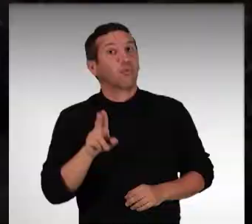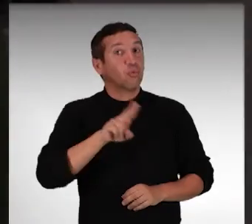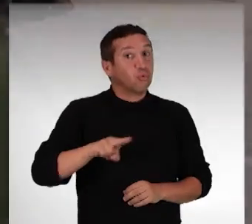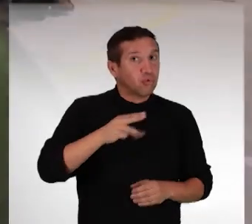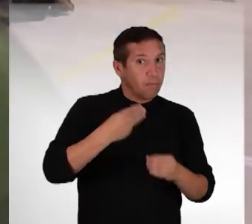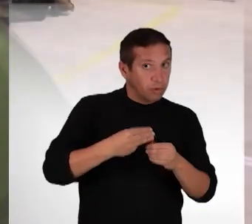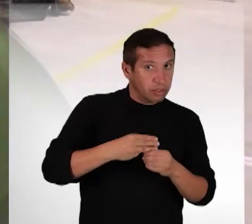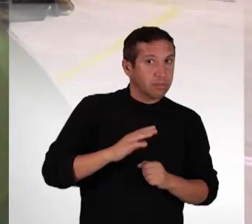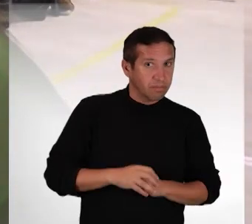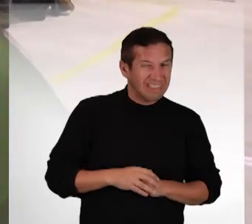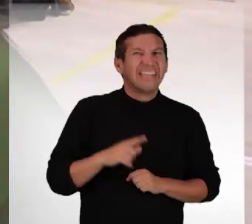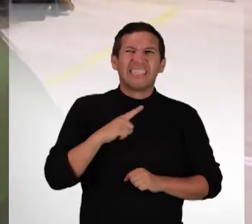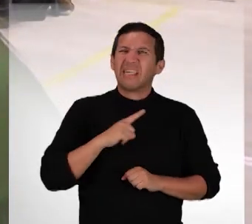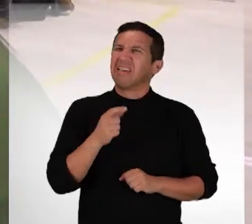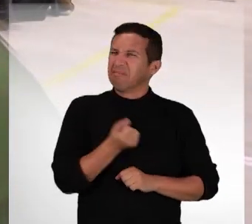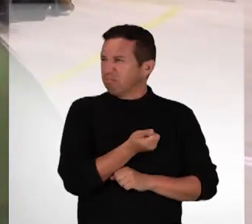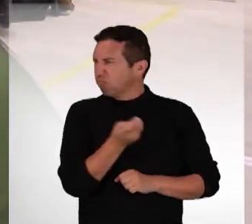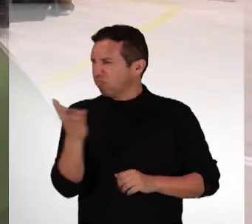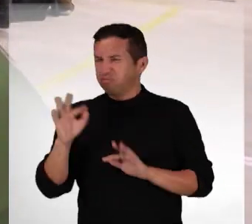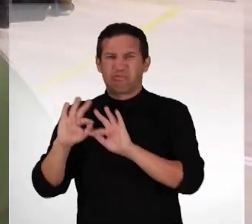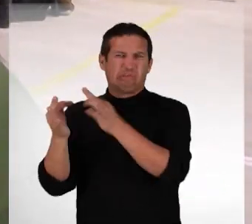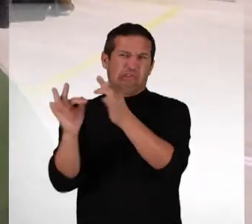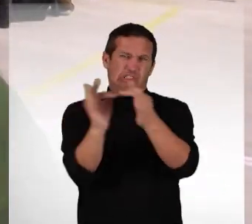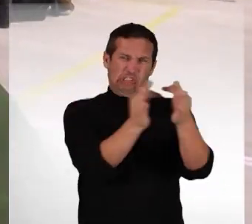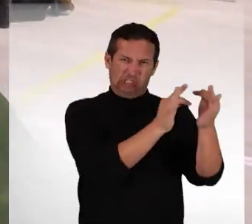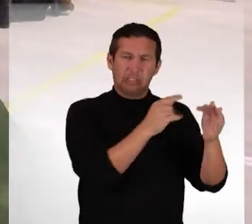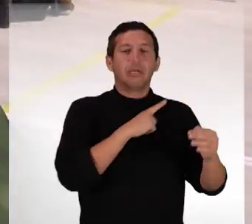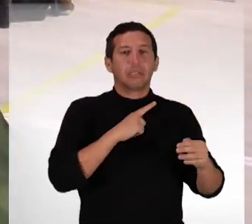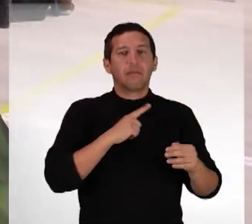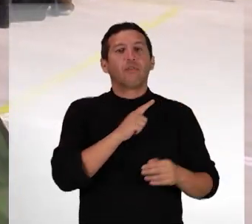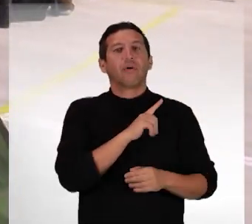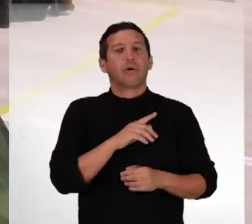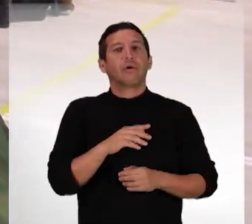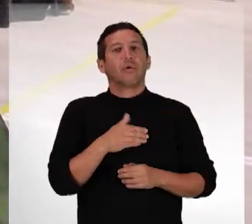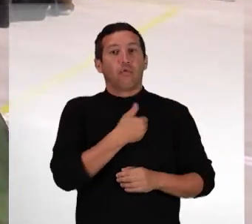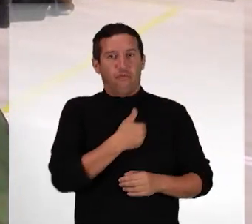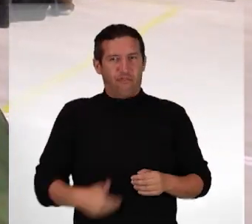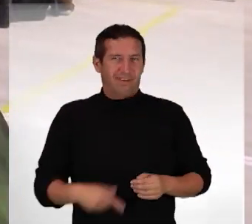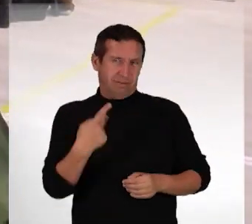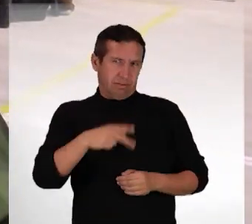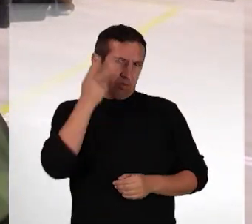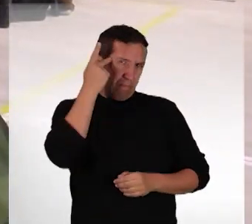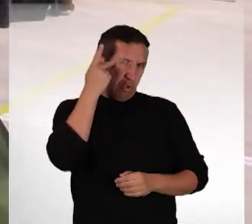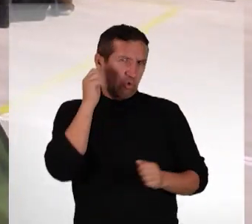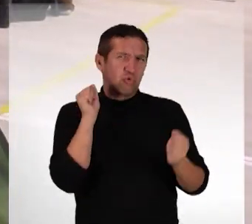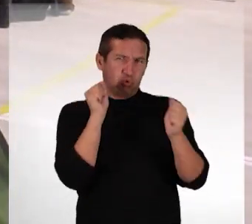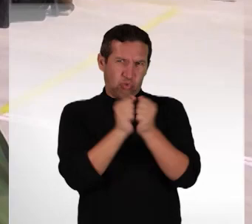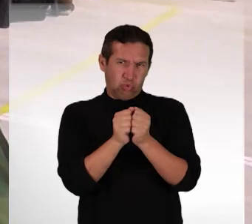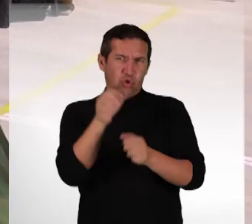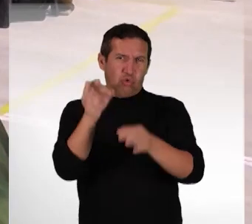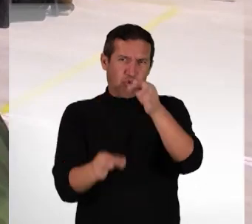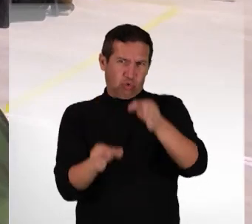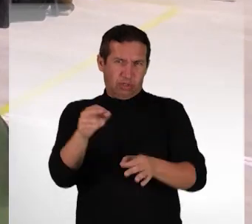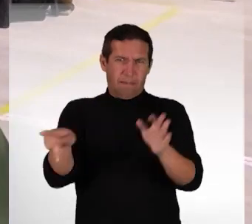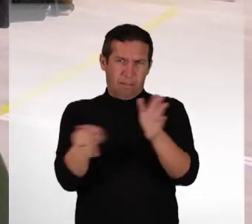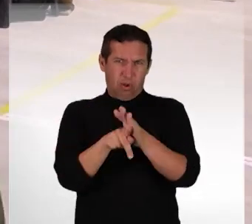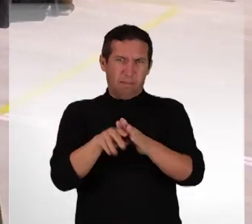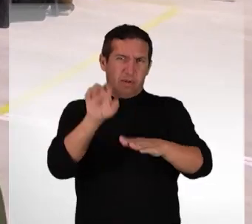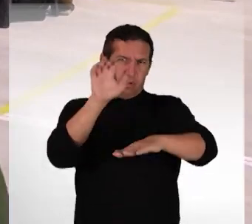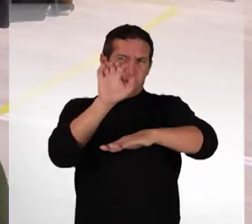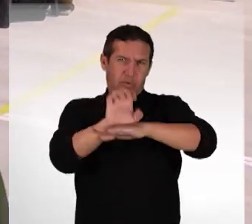município. São centenas de famílias, nós tivemos uma ação recente do governo do estado de São Paulo perante a justiça estadual